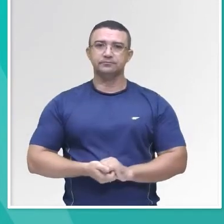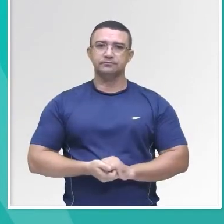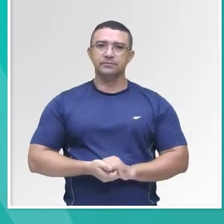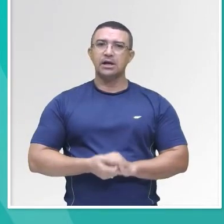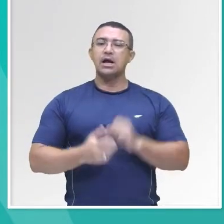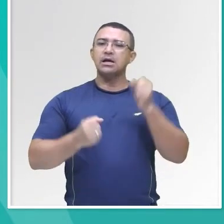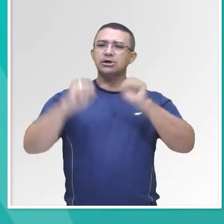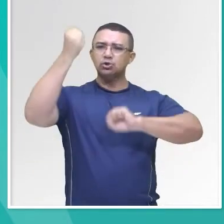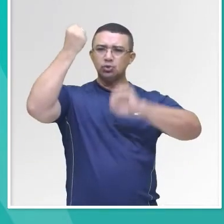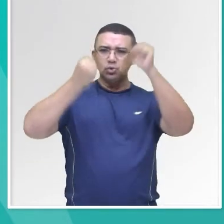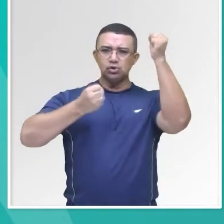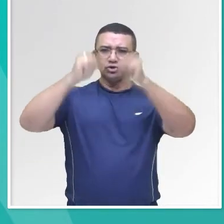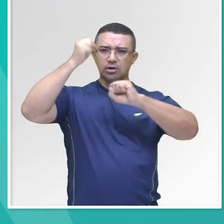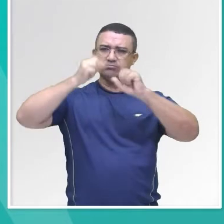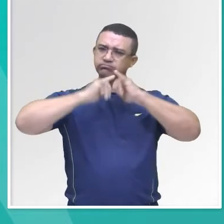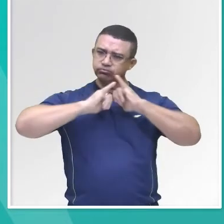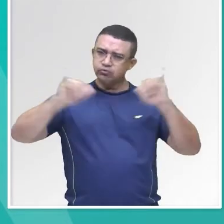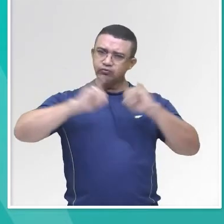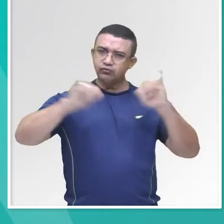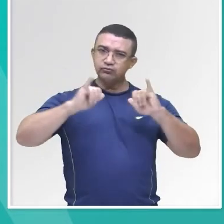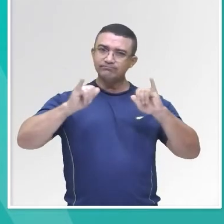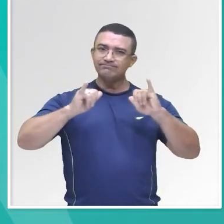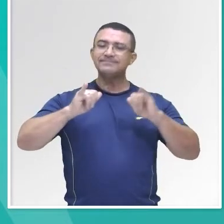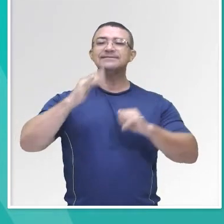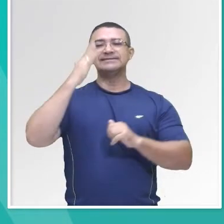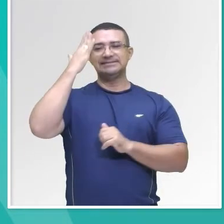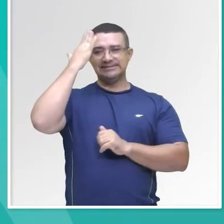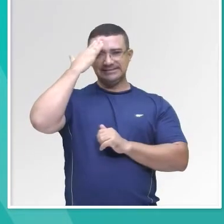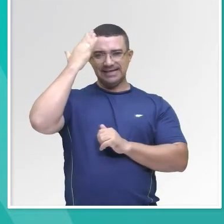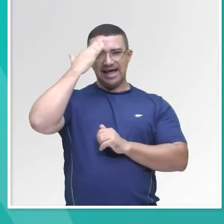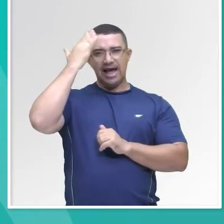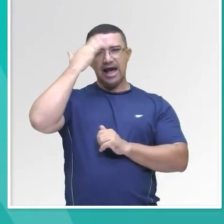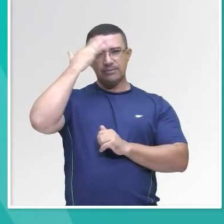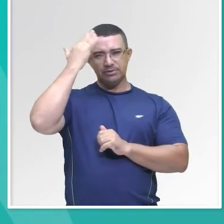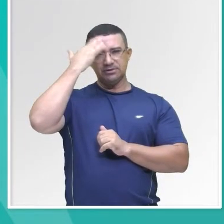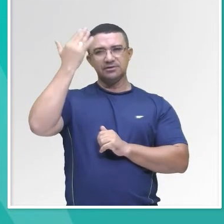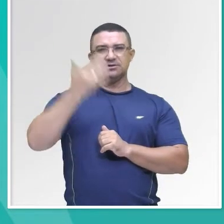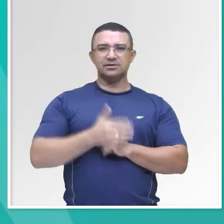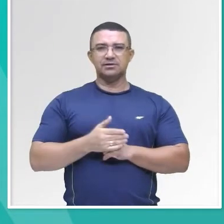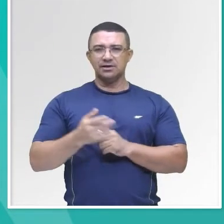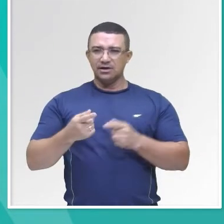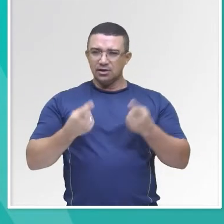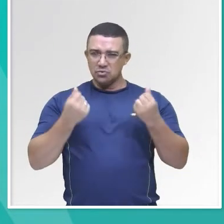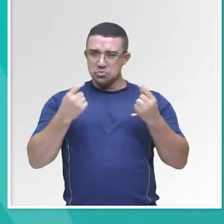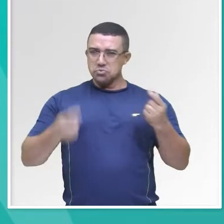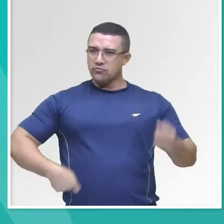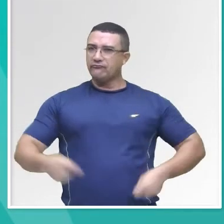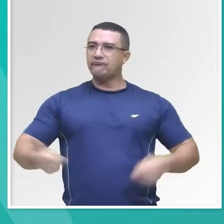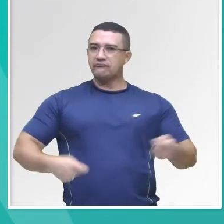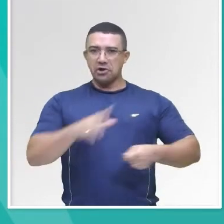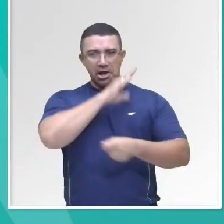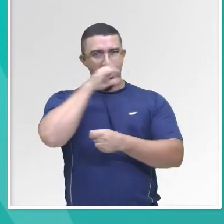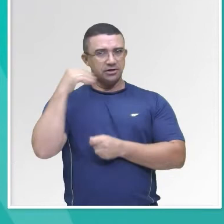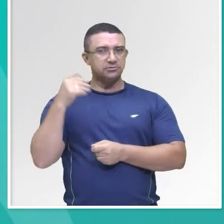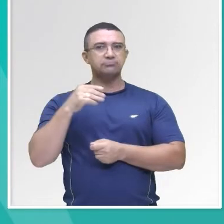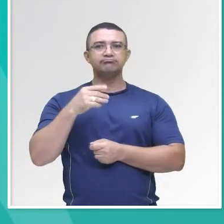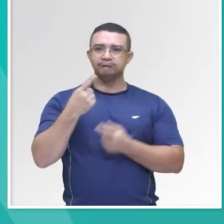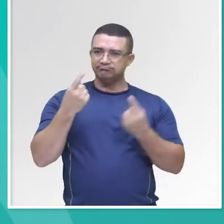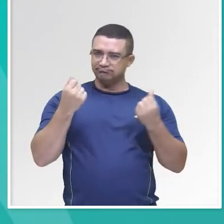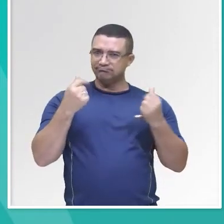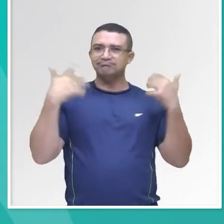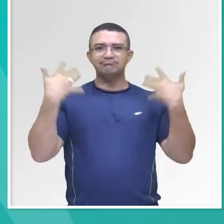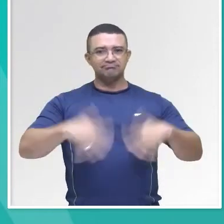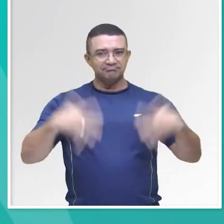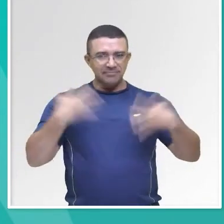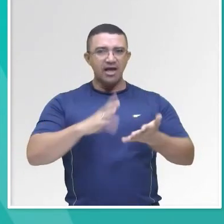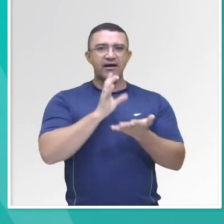do marketing descobriu que o mercado infantil fatura muito, vendendo